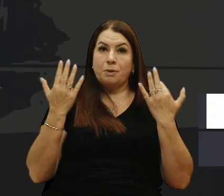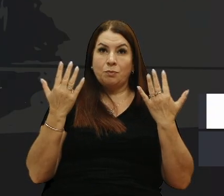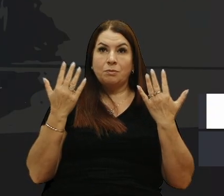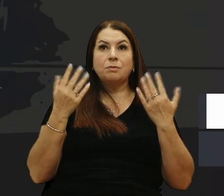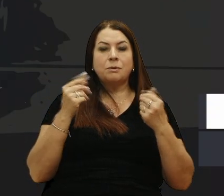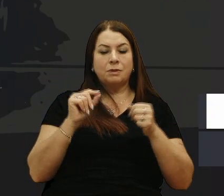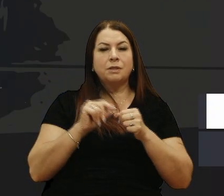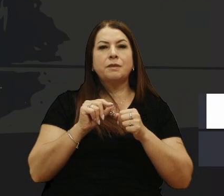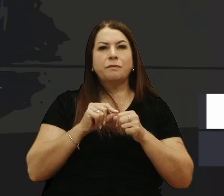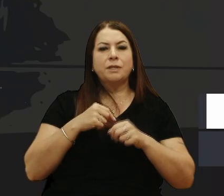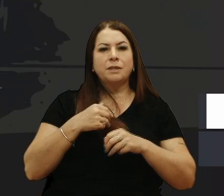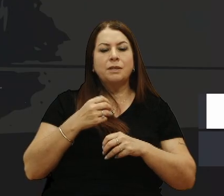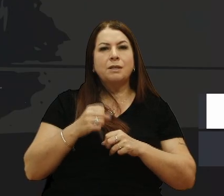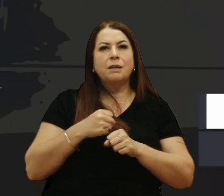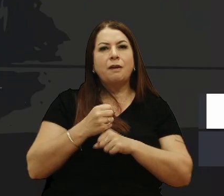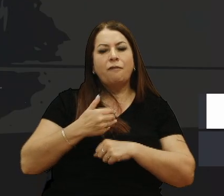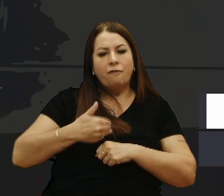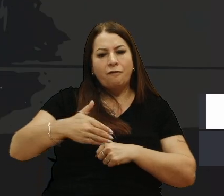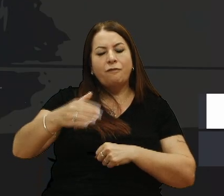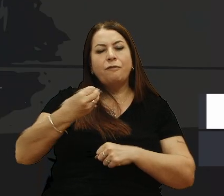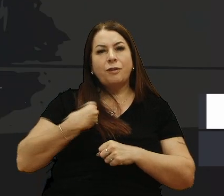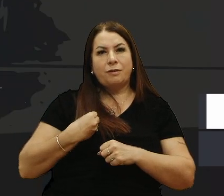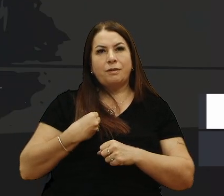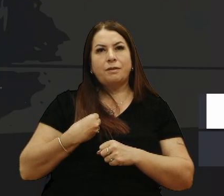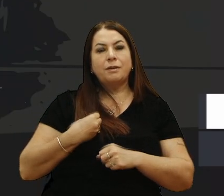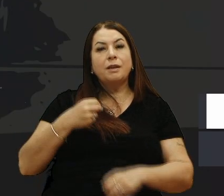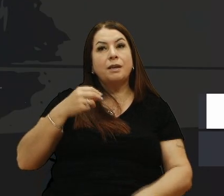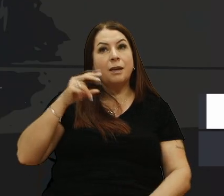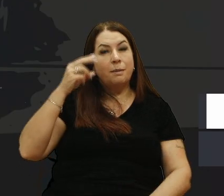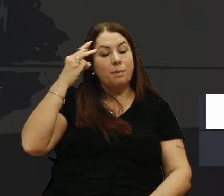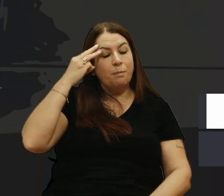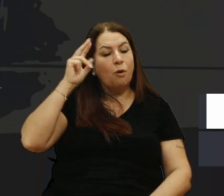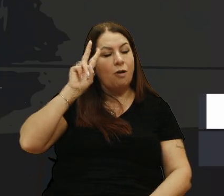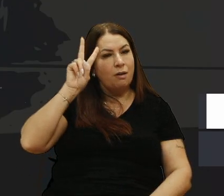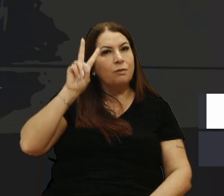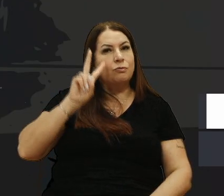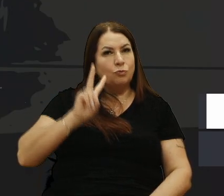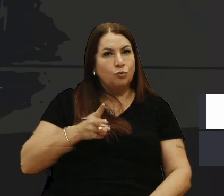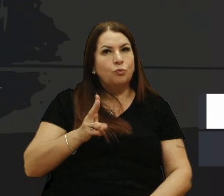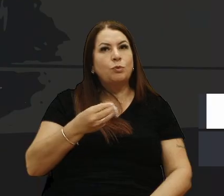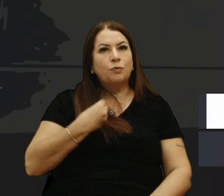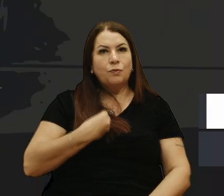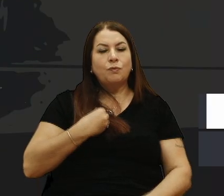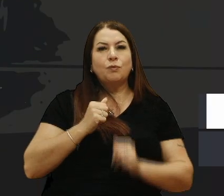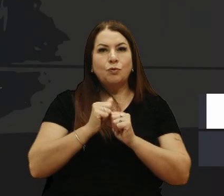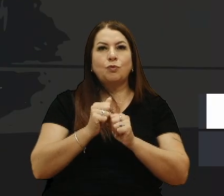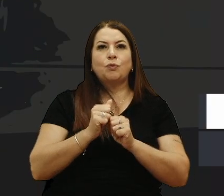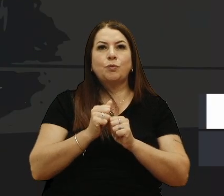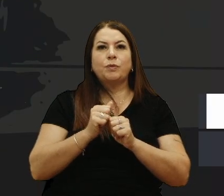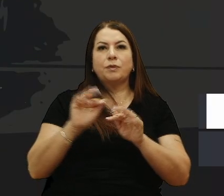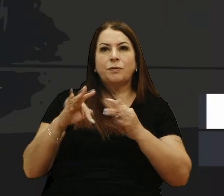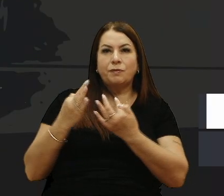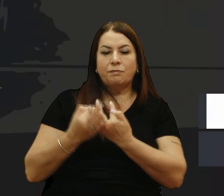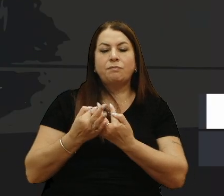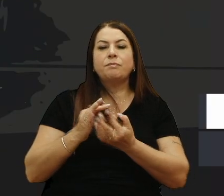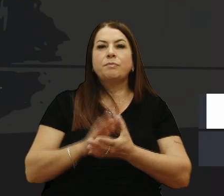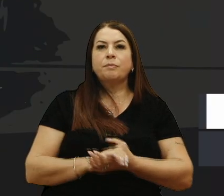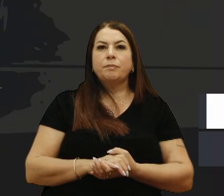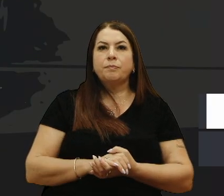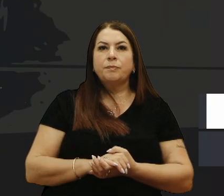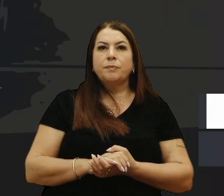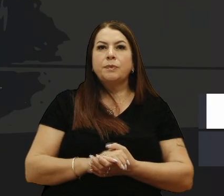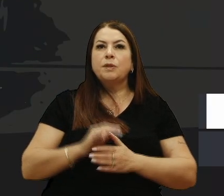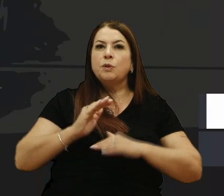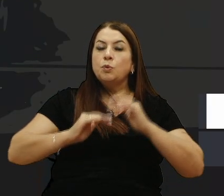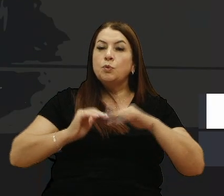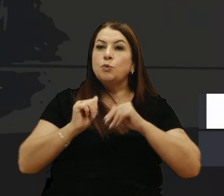ela cultivou ao longo da vida. A memória dela continua viva através dos laços familiares que